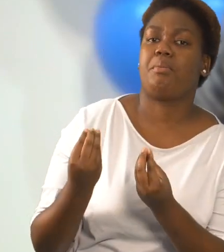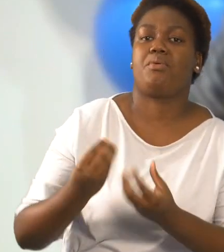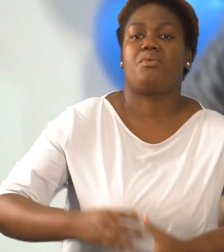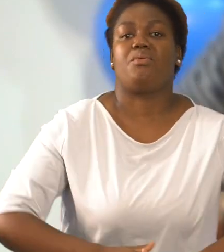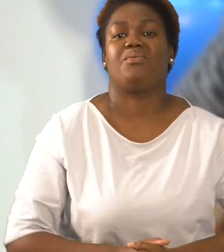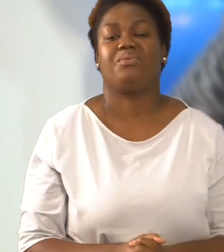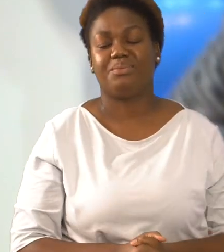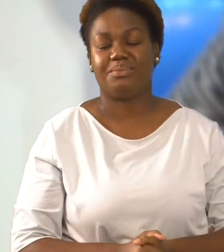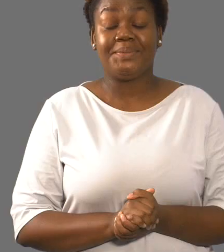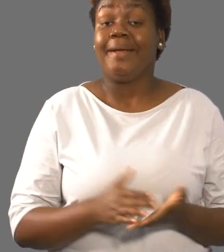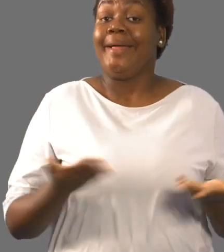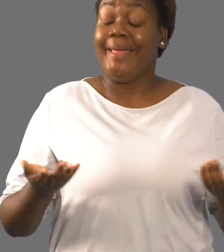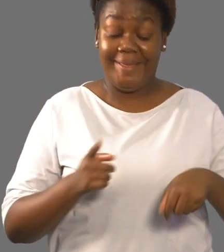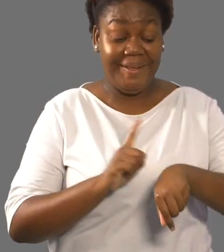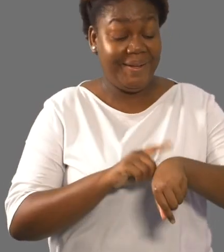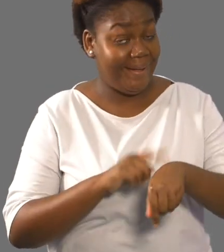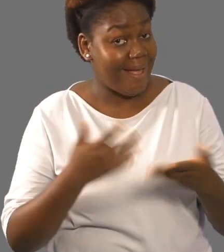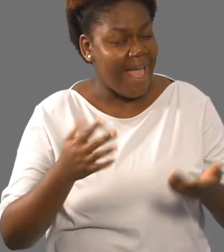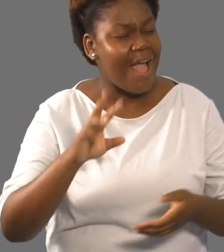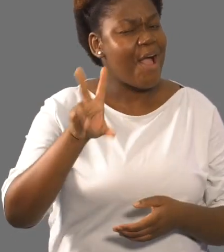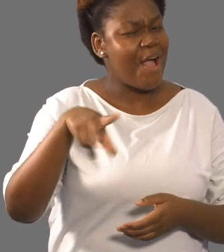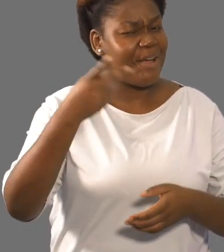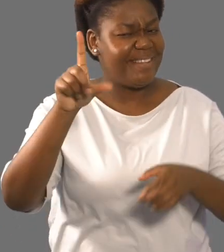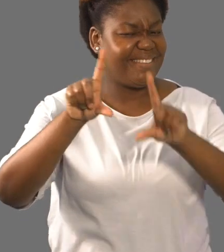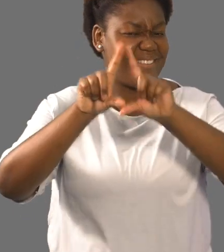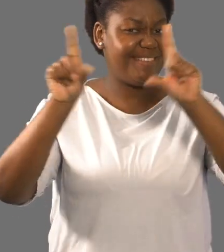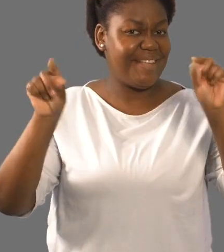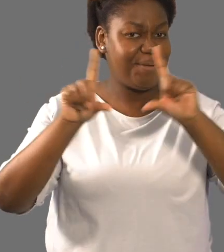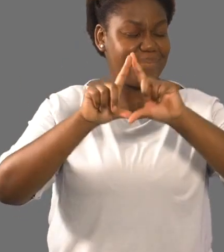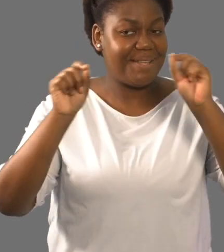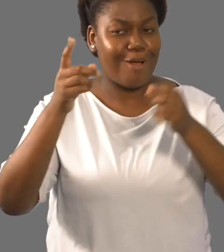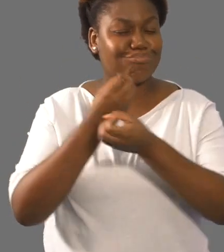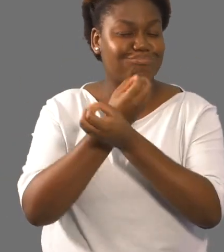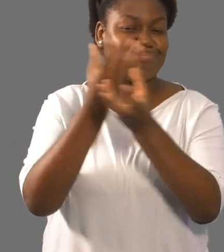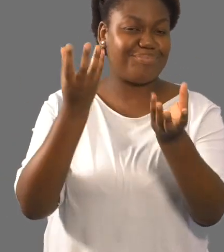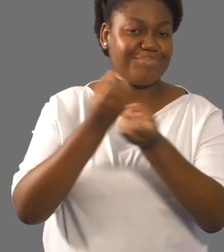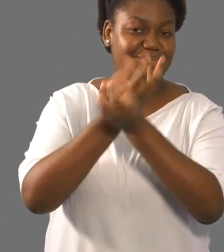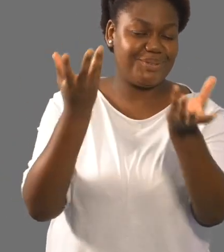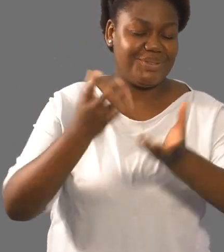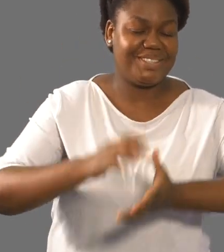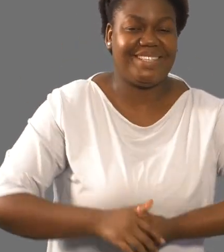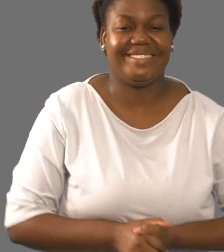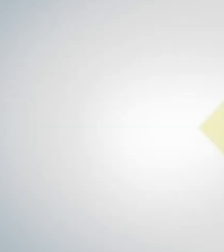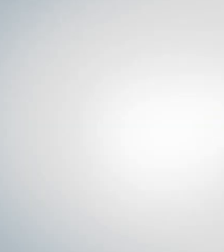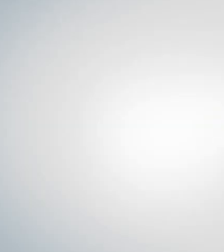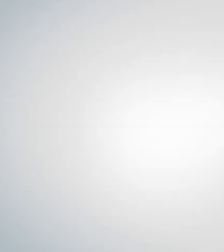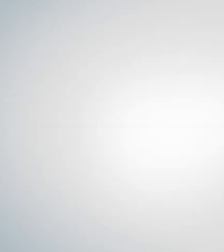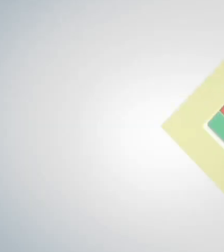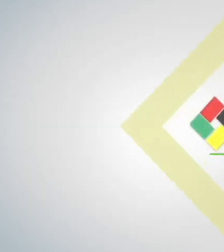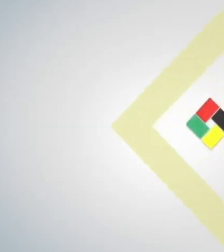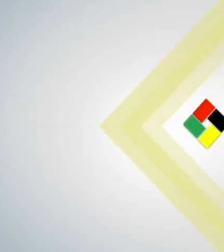Fique aí para conferir estas e outras notícias na próxima meia hora.